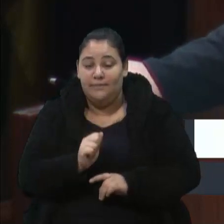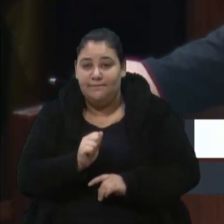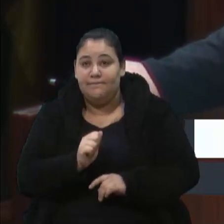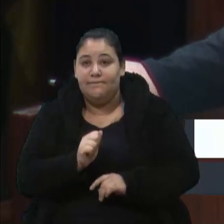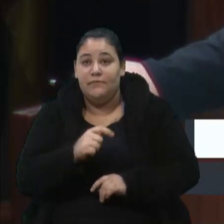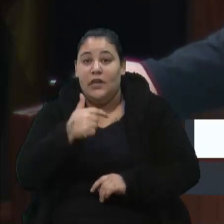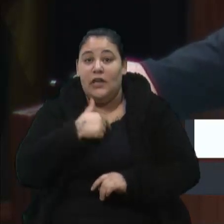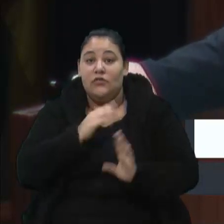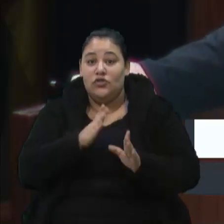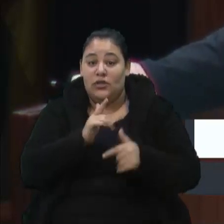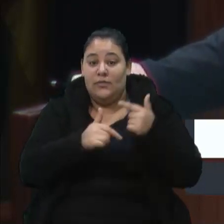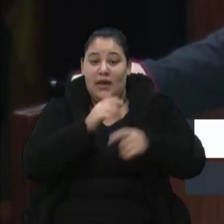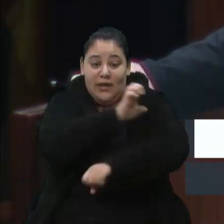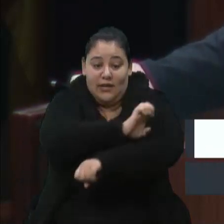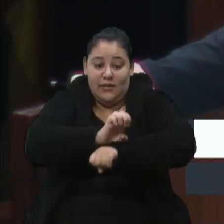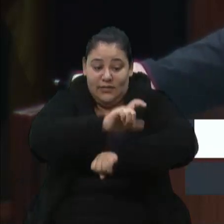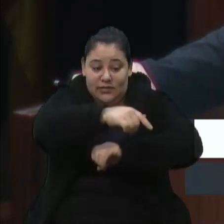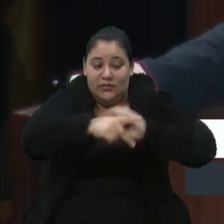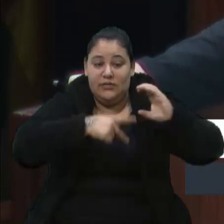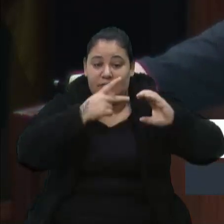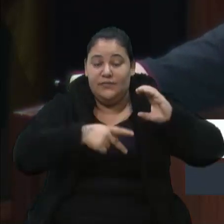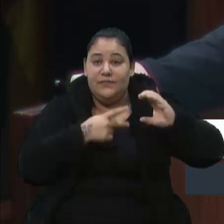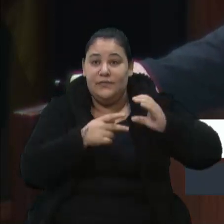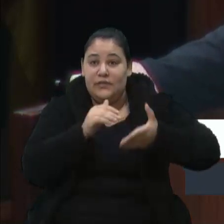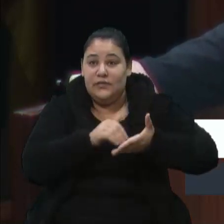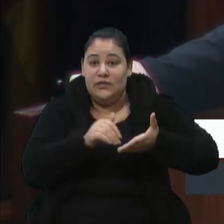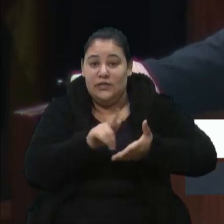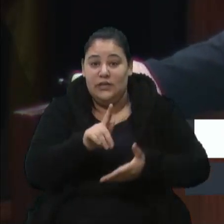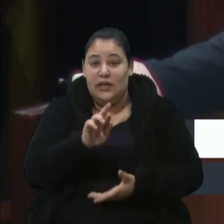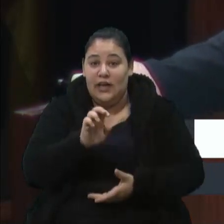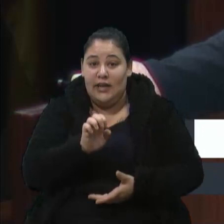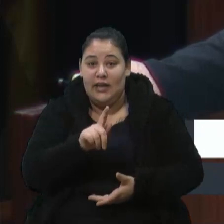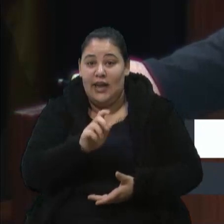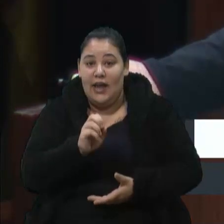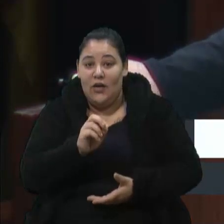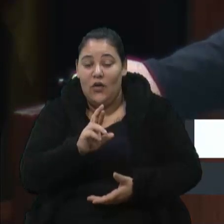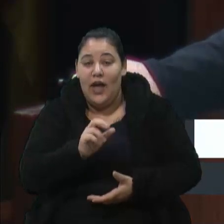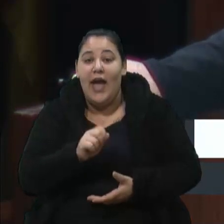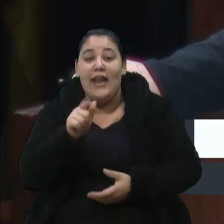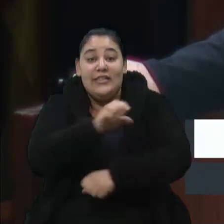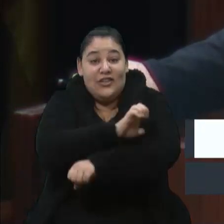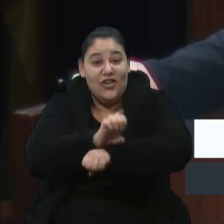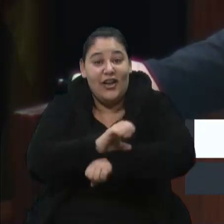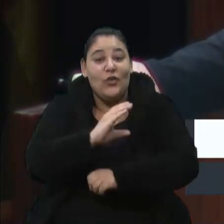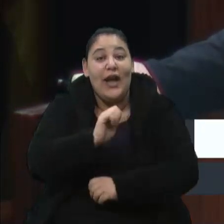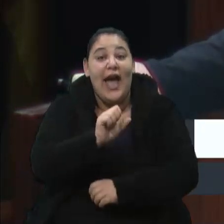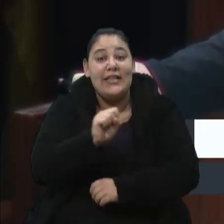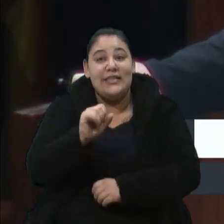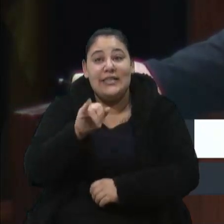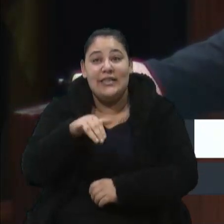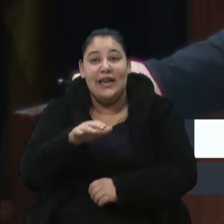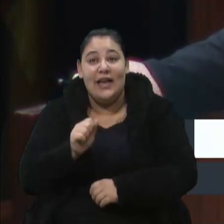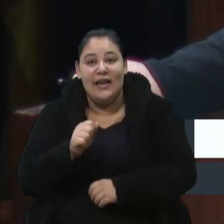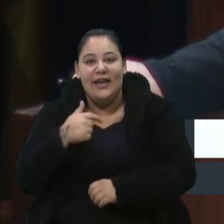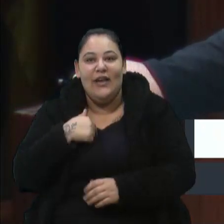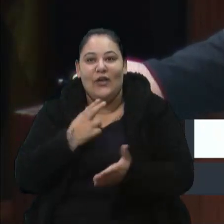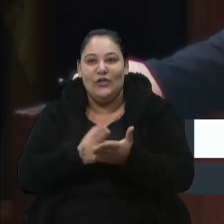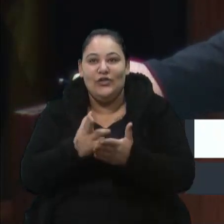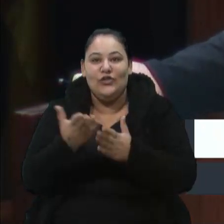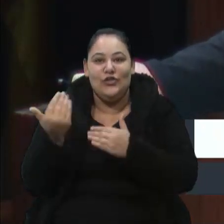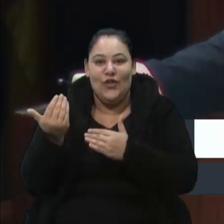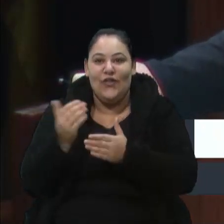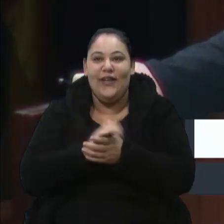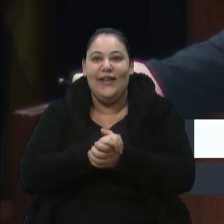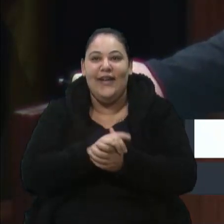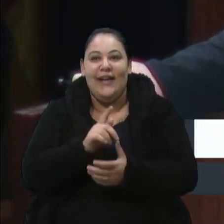era estagiária aqui da Câmara, e a Grégora era estagiária do Cassina como secretária de habitação. Eu continuo um guri. Claro, a Grégora está um pouquinho